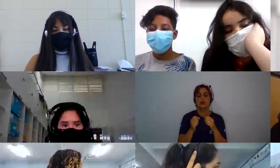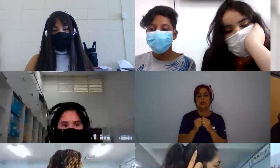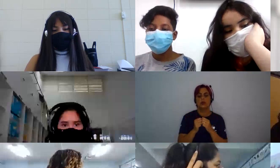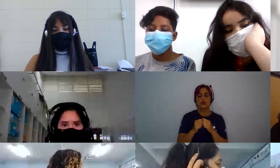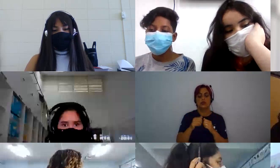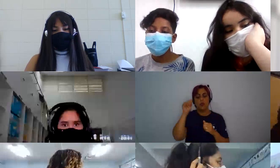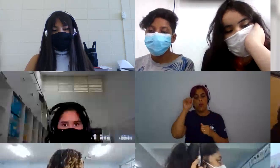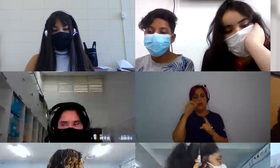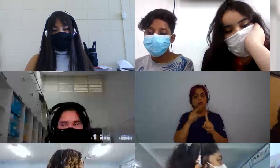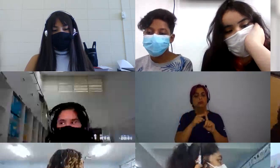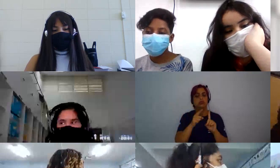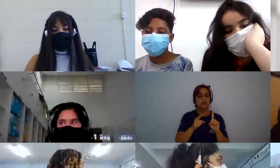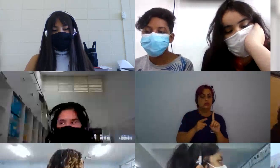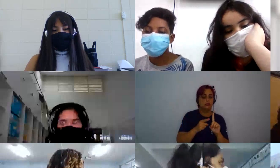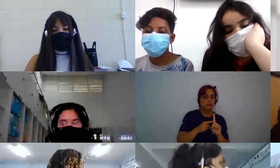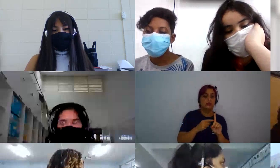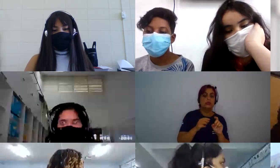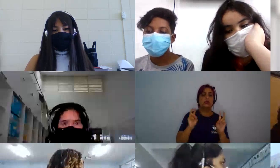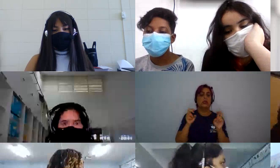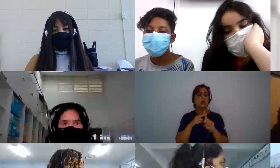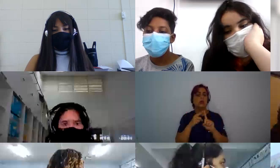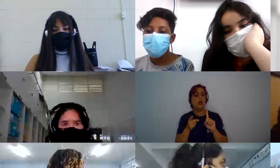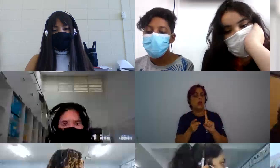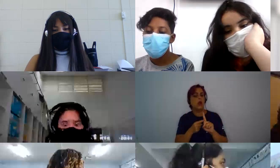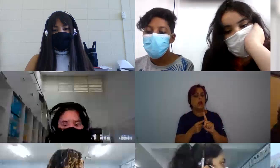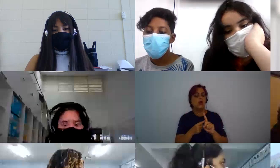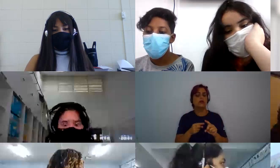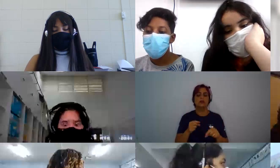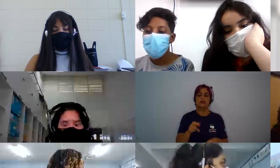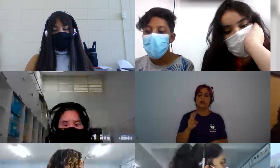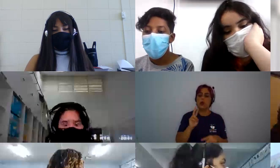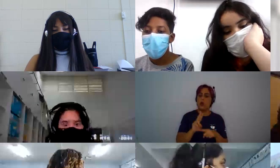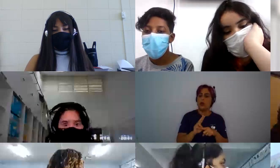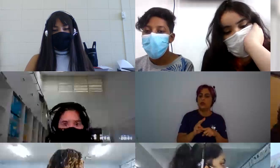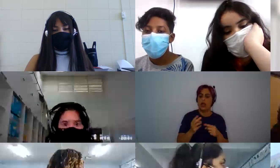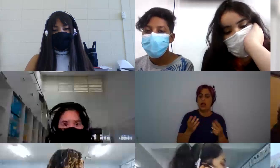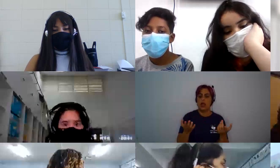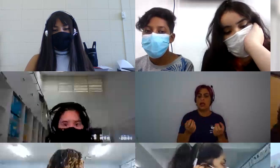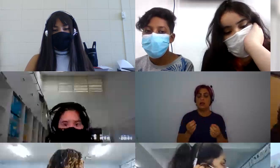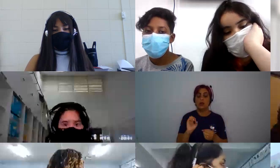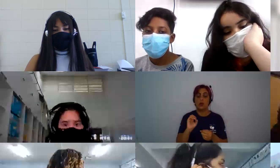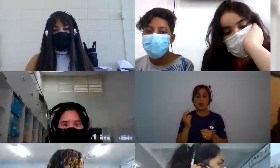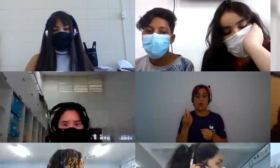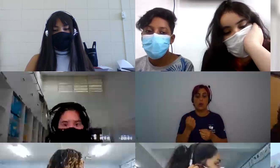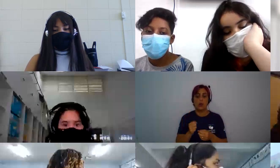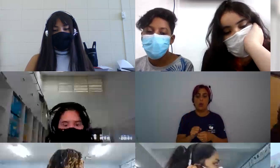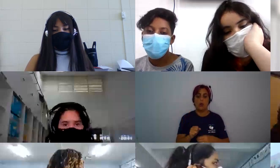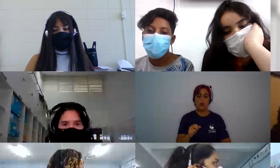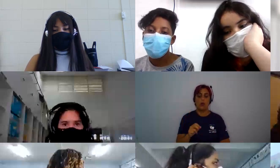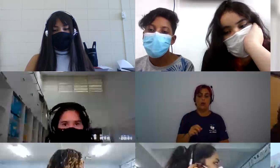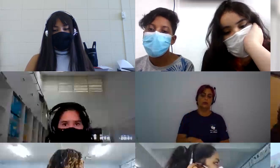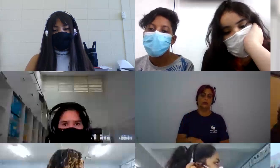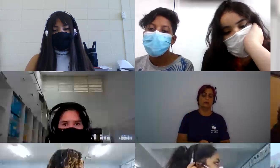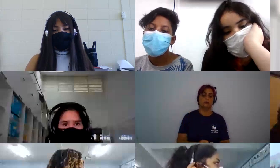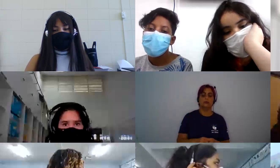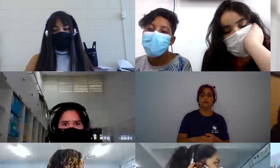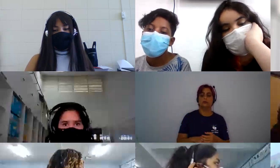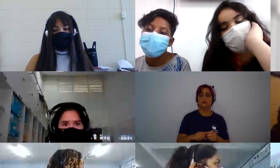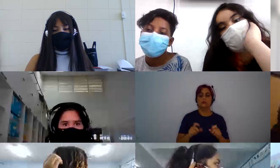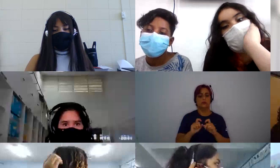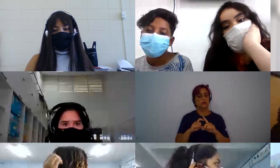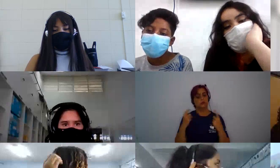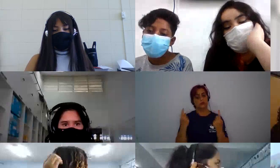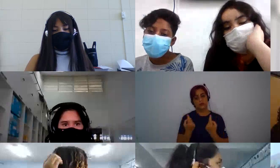contracepção, falava de gravidez, falava de proteção, qualquer coisa. Falava de homossexualidade, não importa. Qualquer assunto que tinha a ver